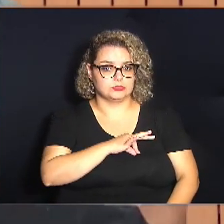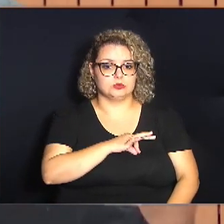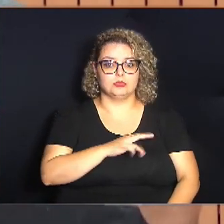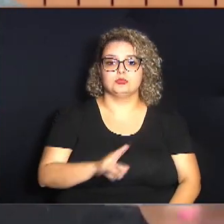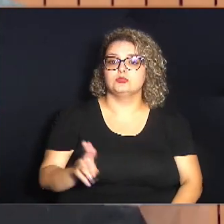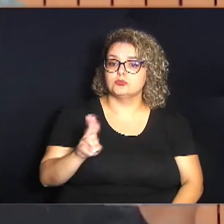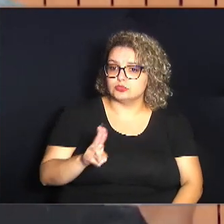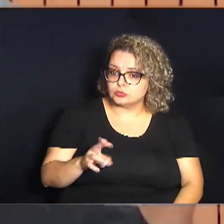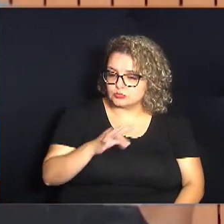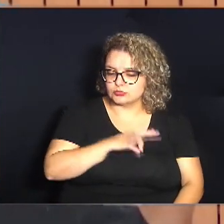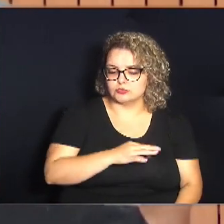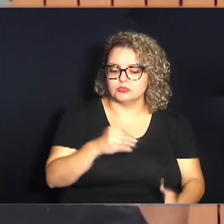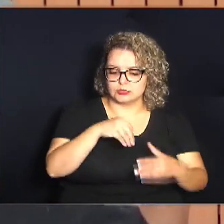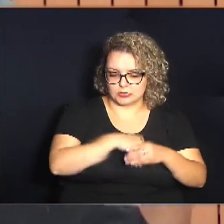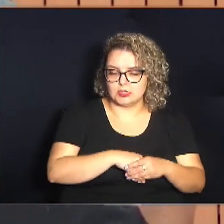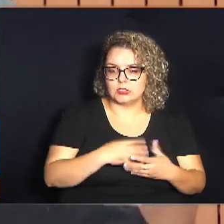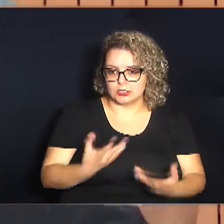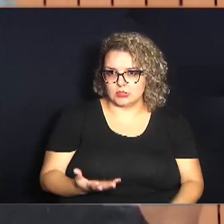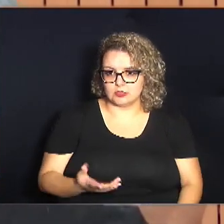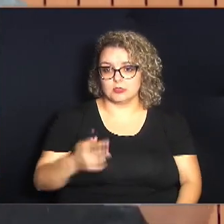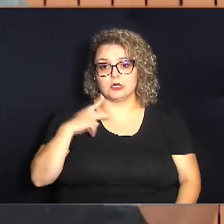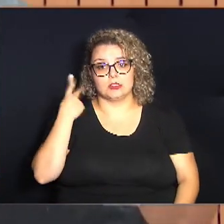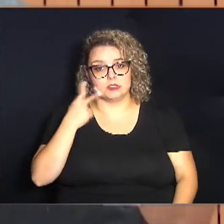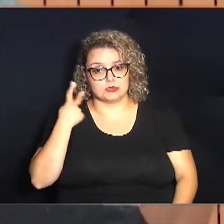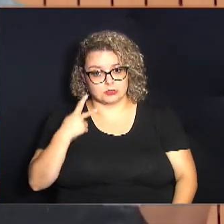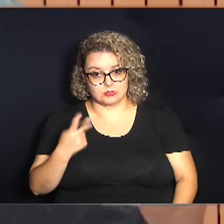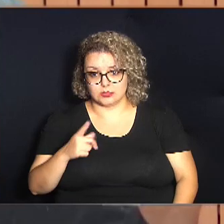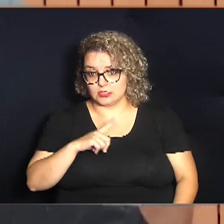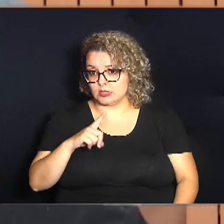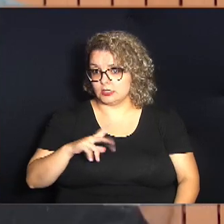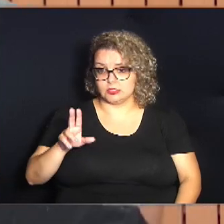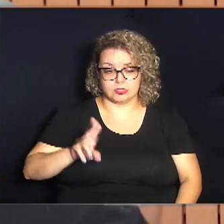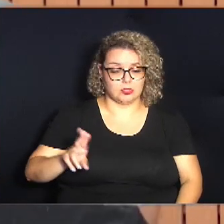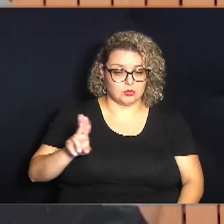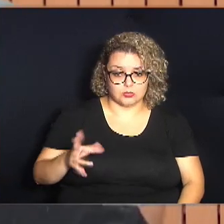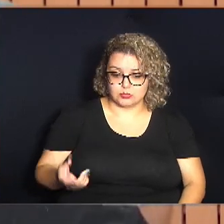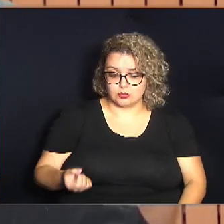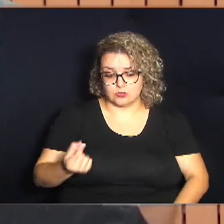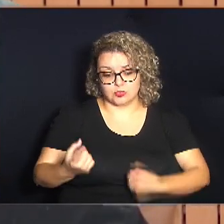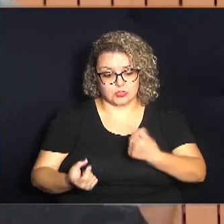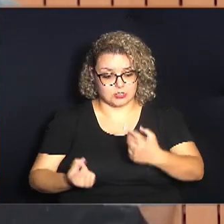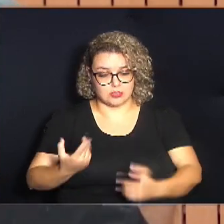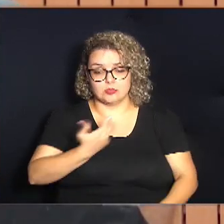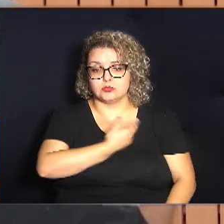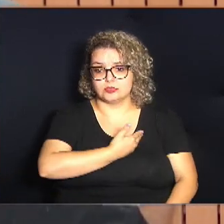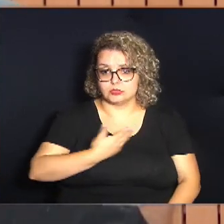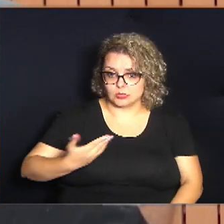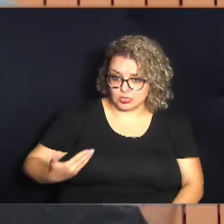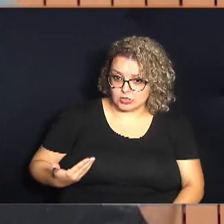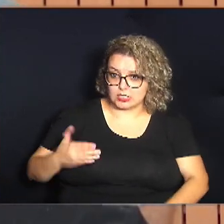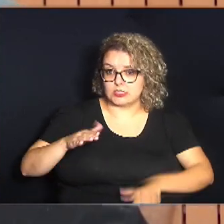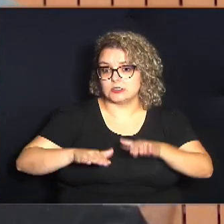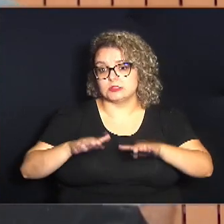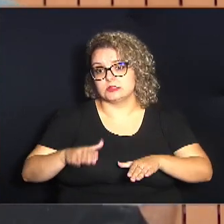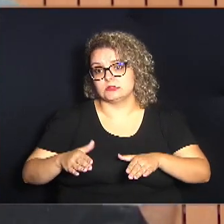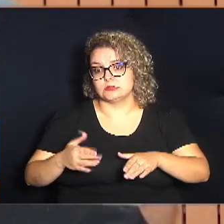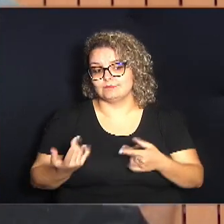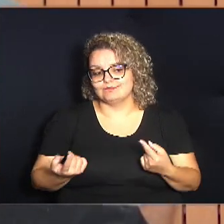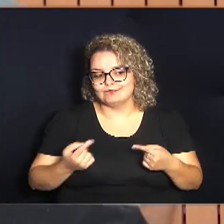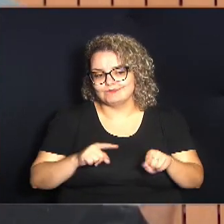salário. Que essas políticas que têm sido utilizadas por alguns governos, muitas vezes